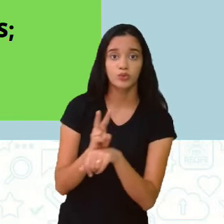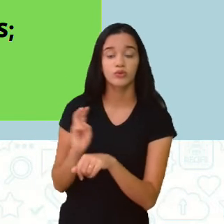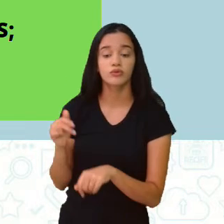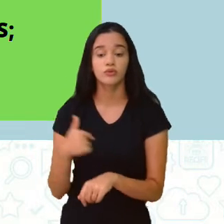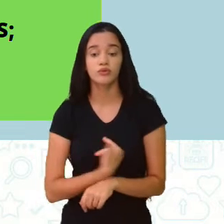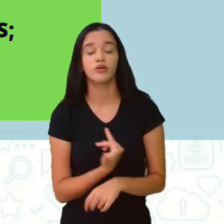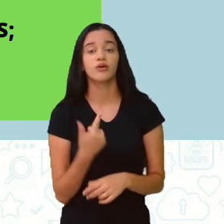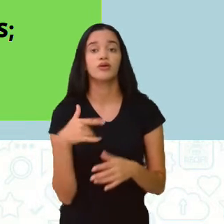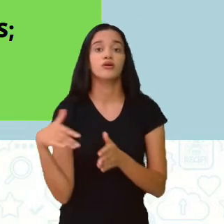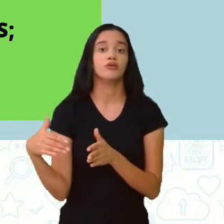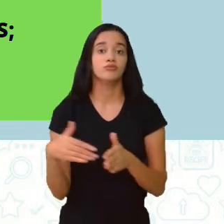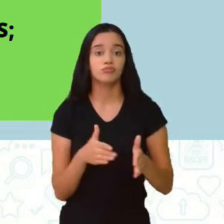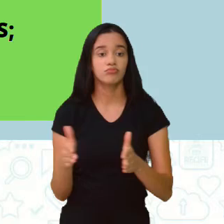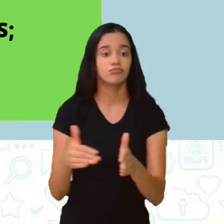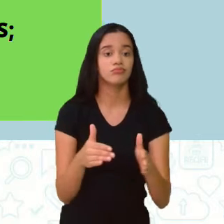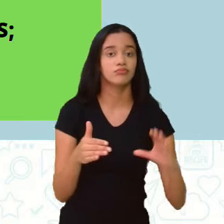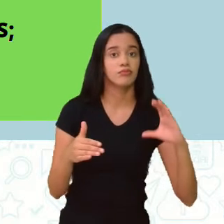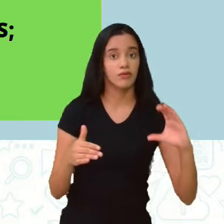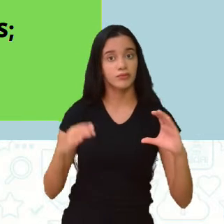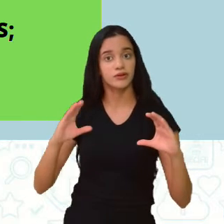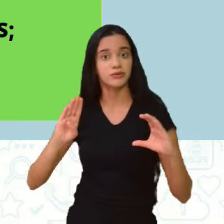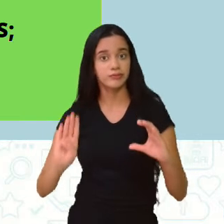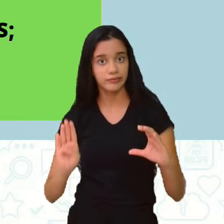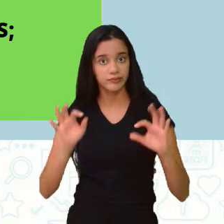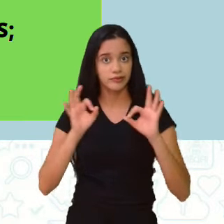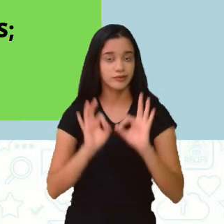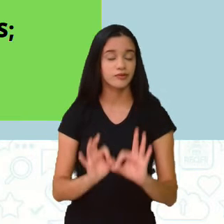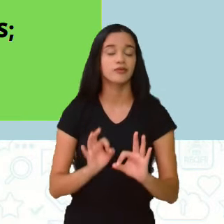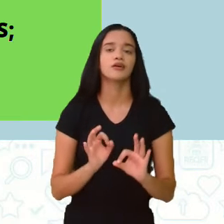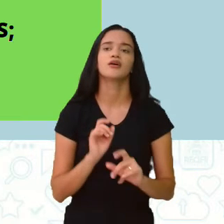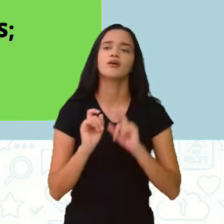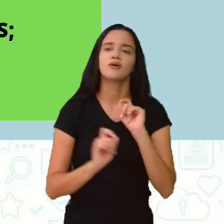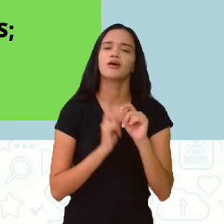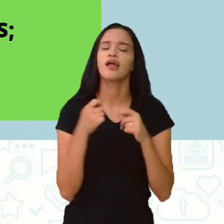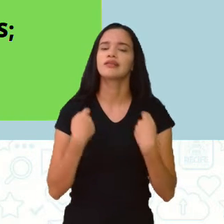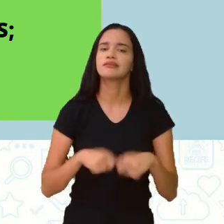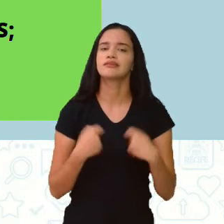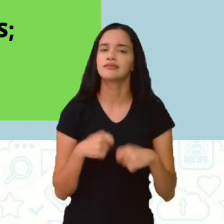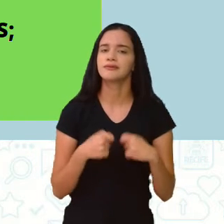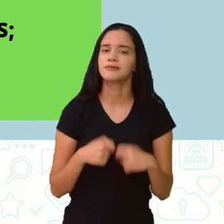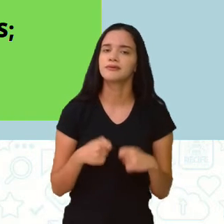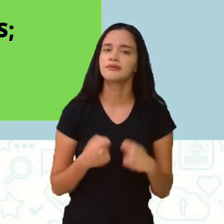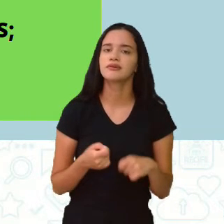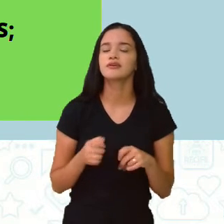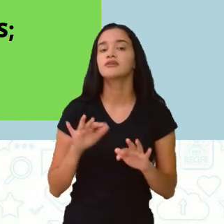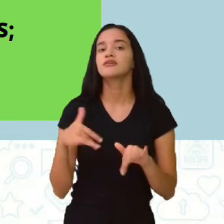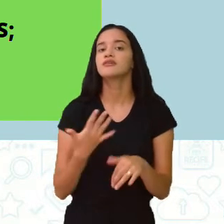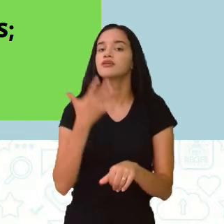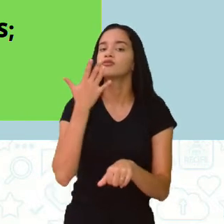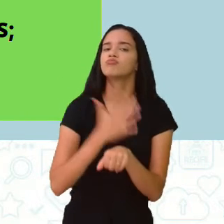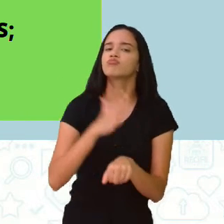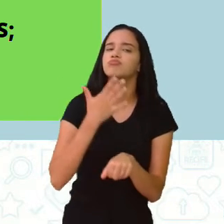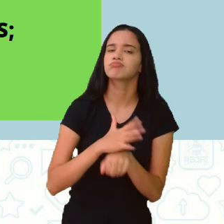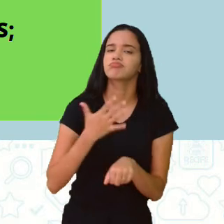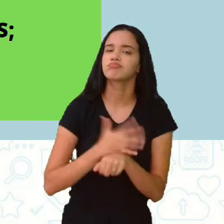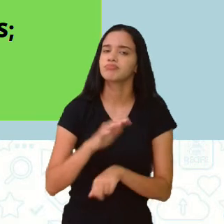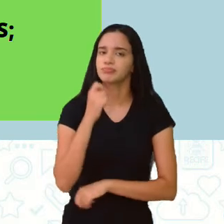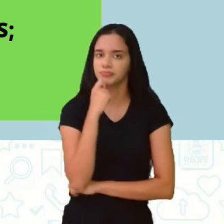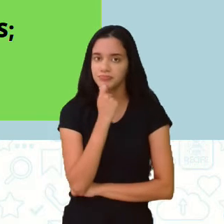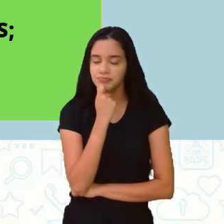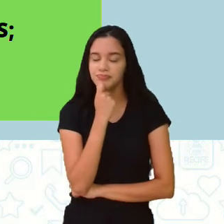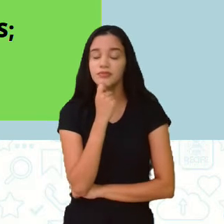nossos rios Capibaribe e Beberibe. Então, o que será necessário se fazer, não é?